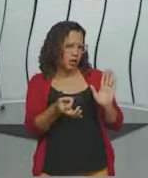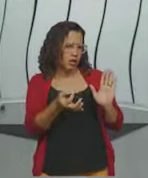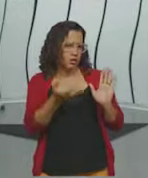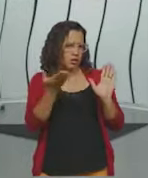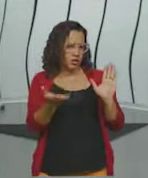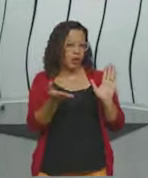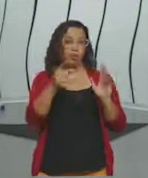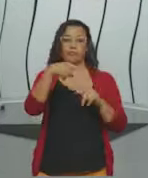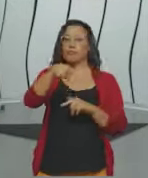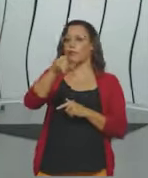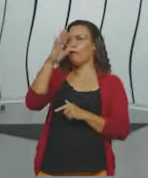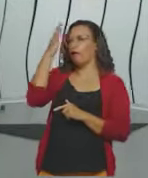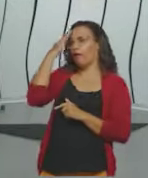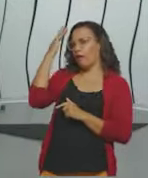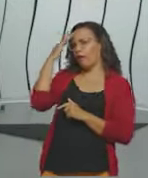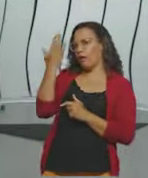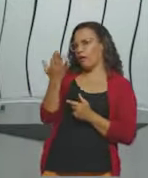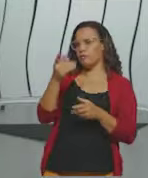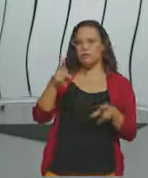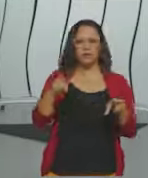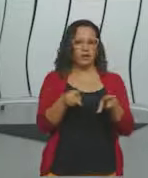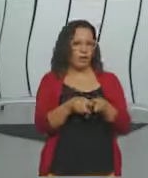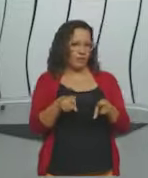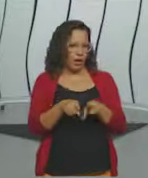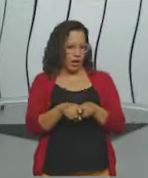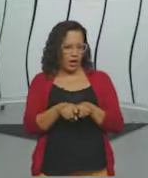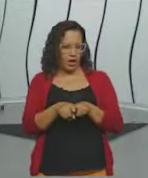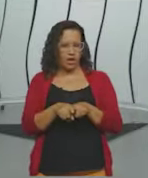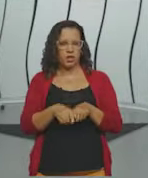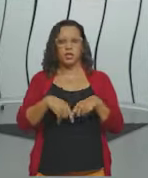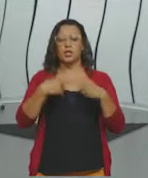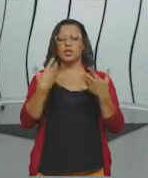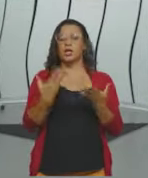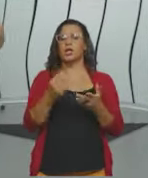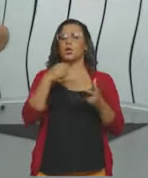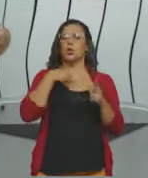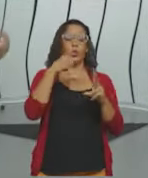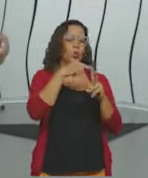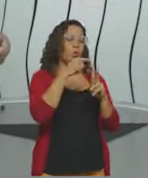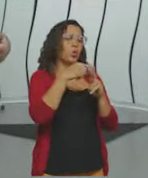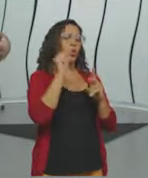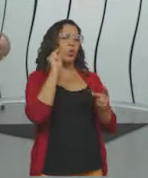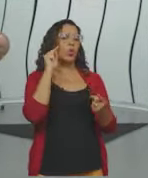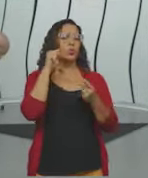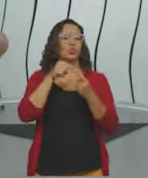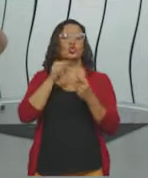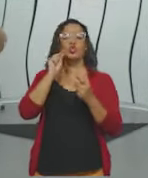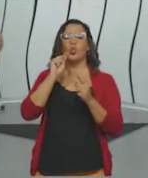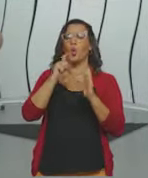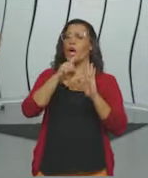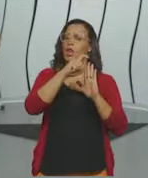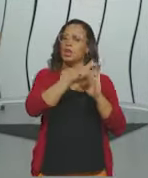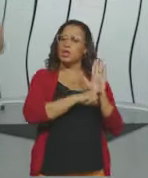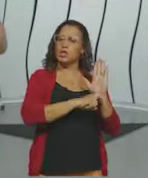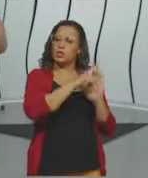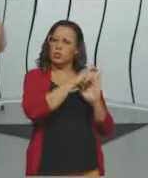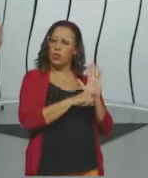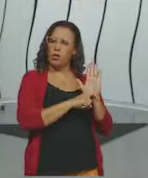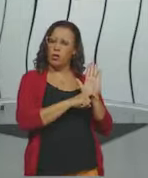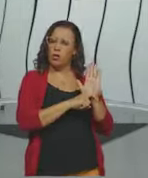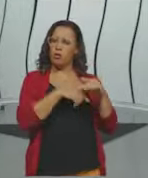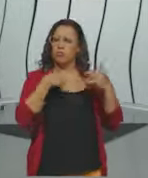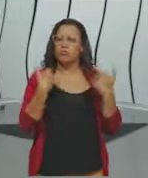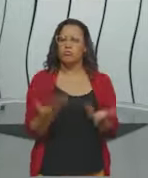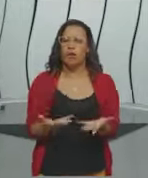vocês também sabem que o dissertativo argumentativo é um tipo textual. E aí, como